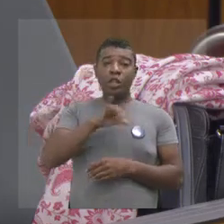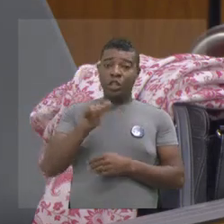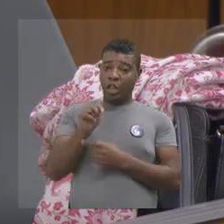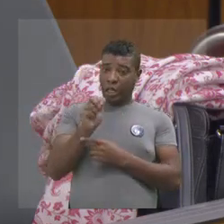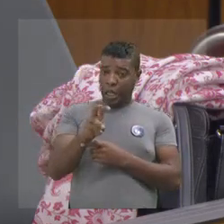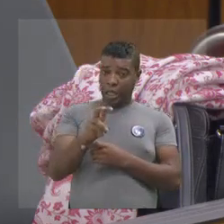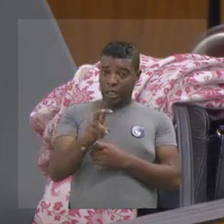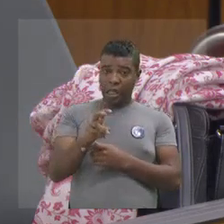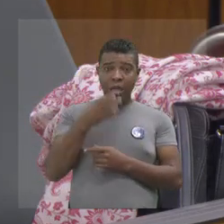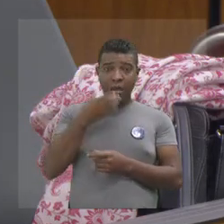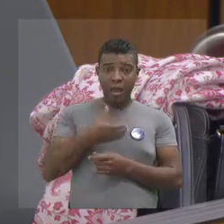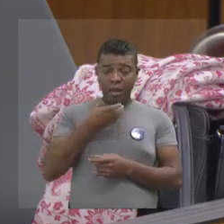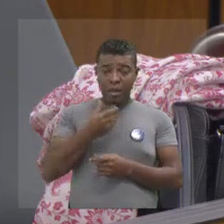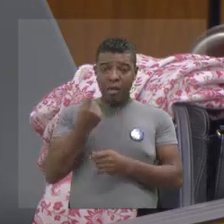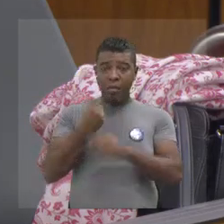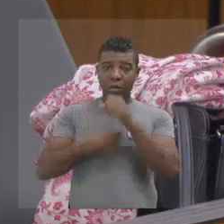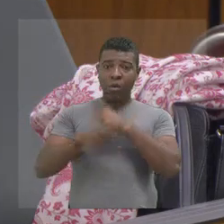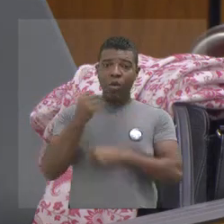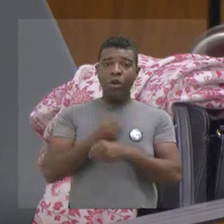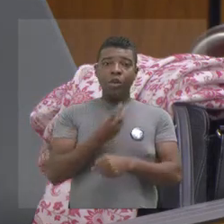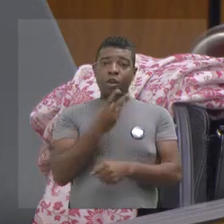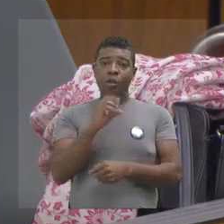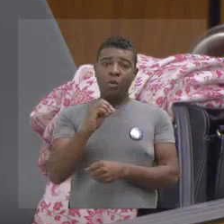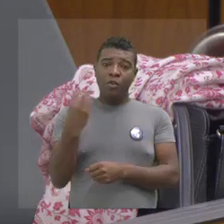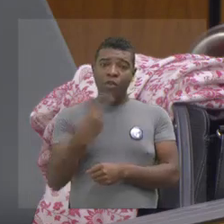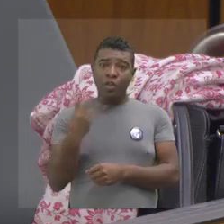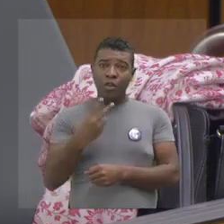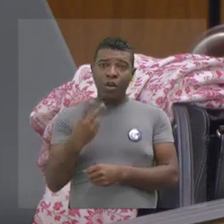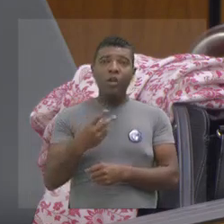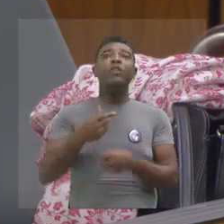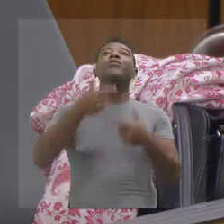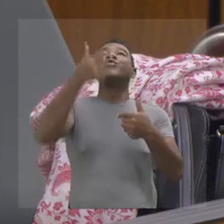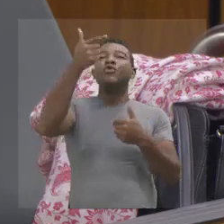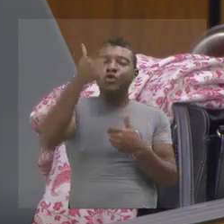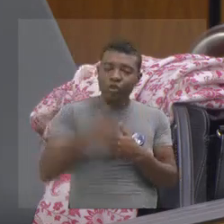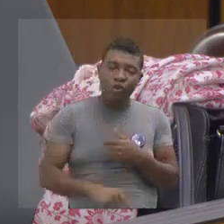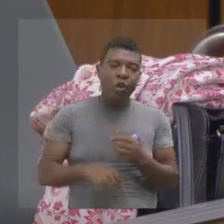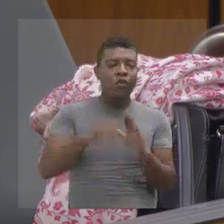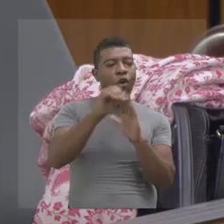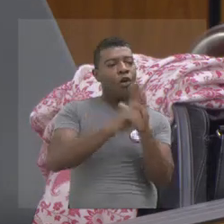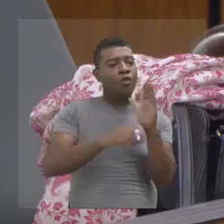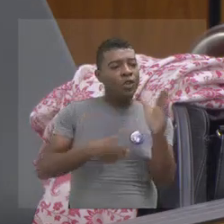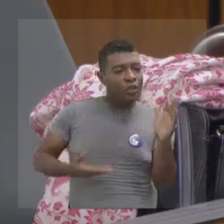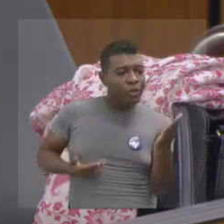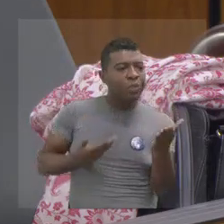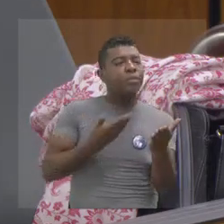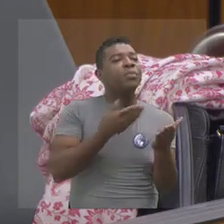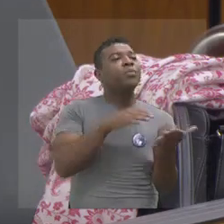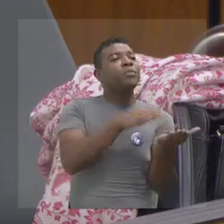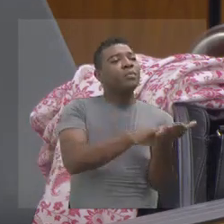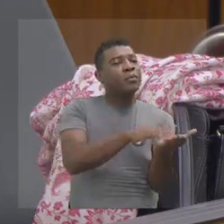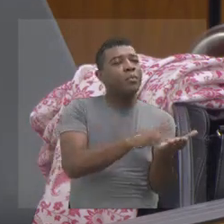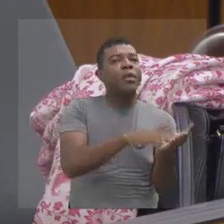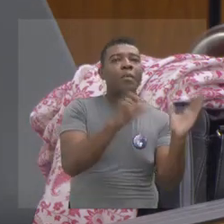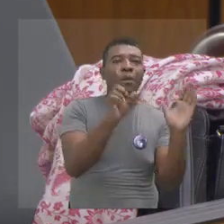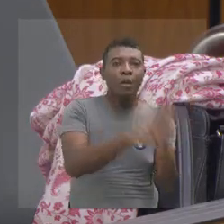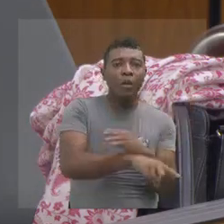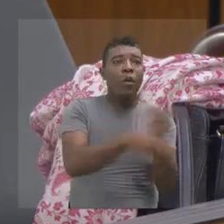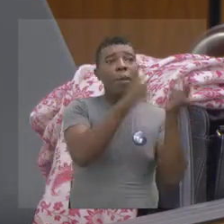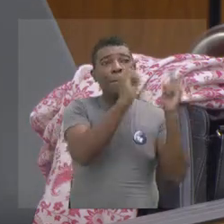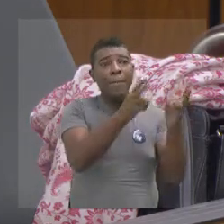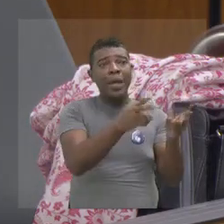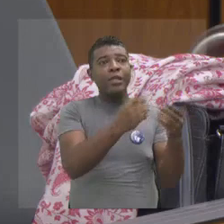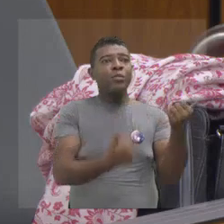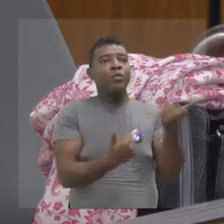2022 o sindicato de oficial novamente pedindo tomada de posturas em relação ao mesmo subsecretário e no dia